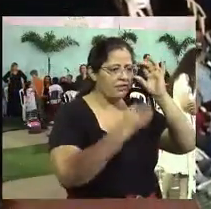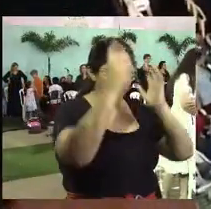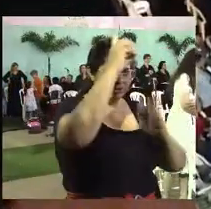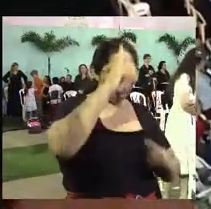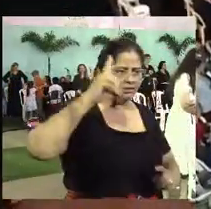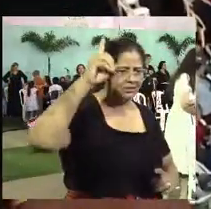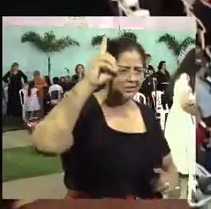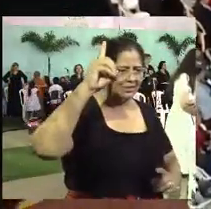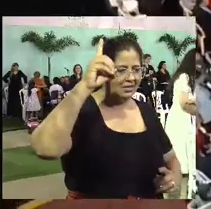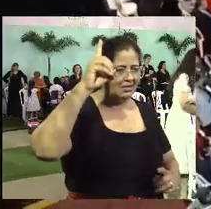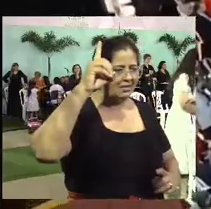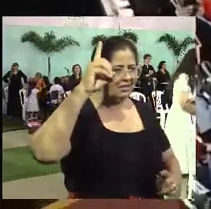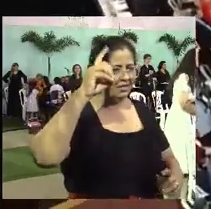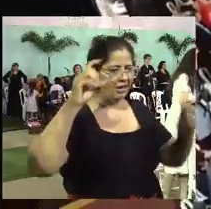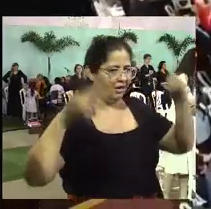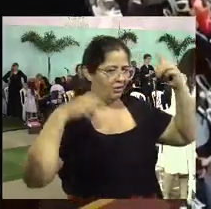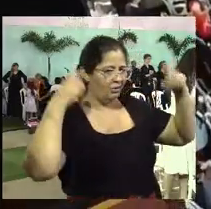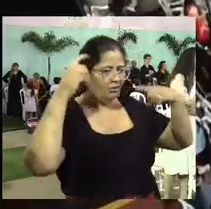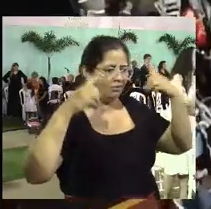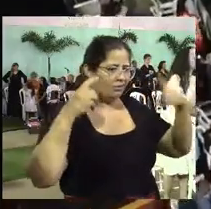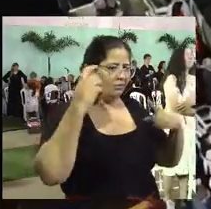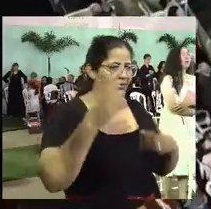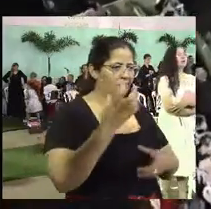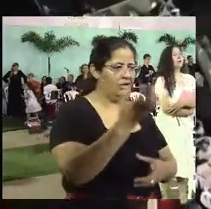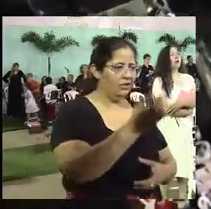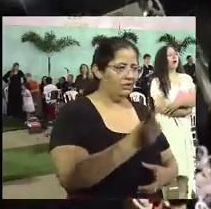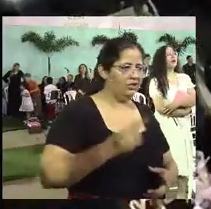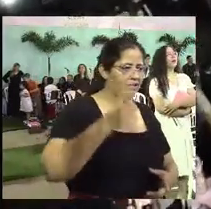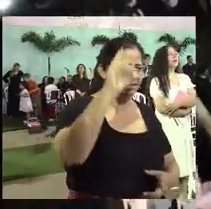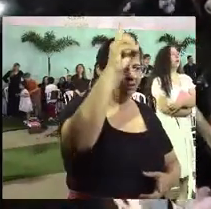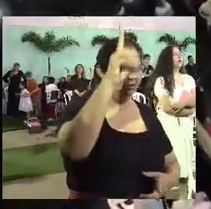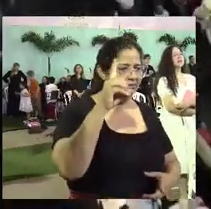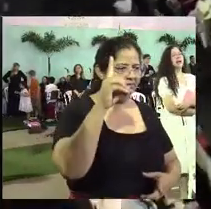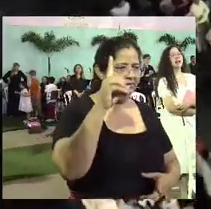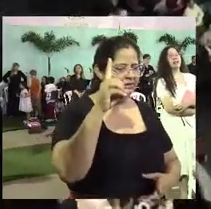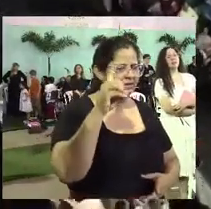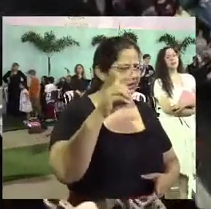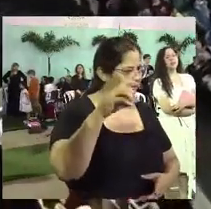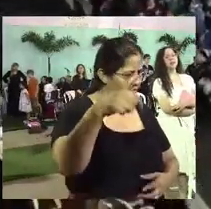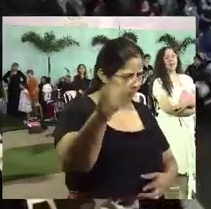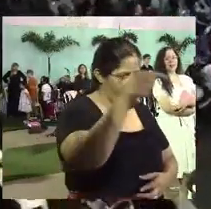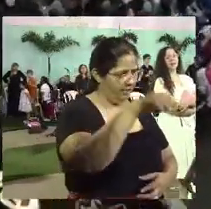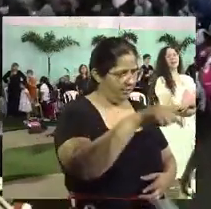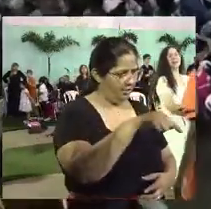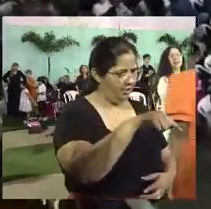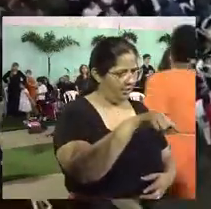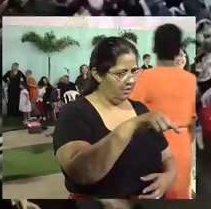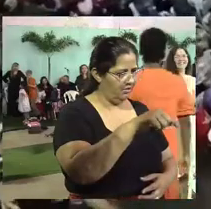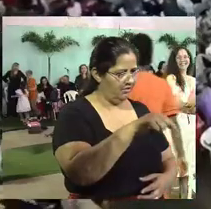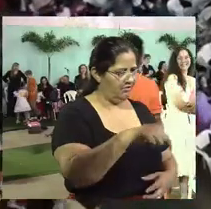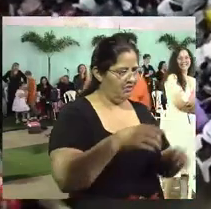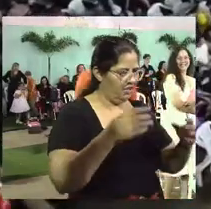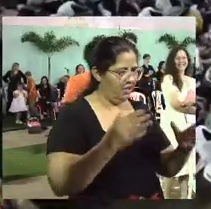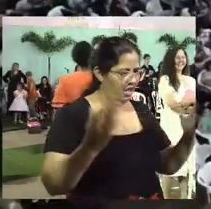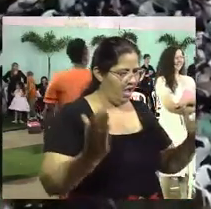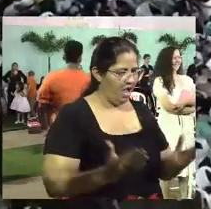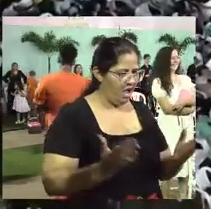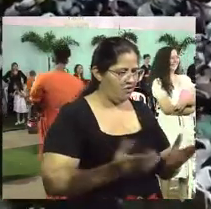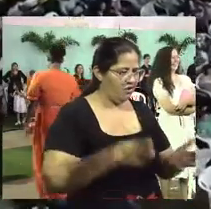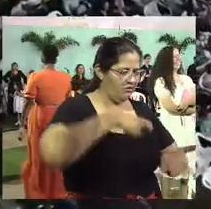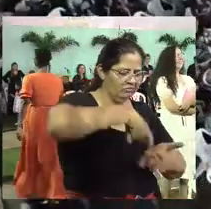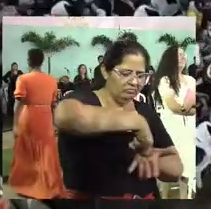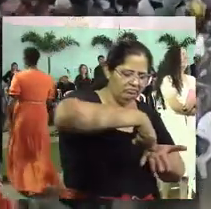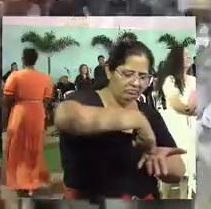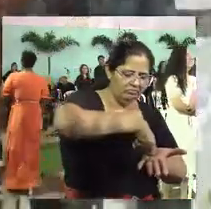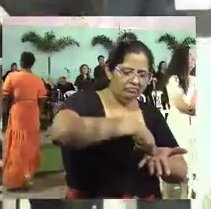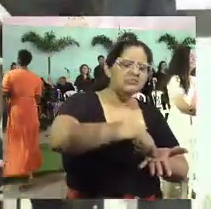a loucura do Evangelho a glória de Deus sai da galeria sai do seu lugar e vem agora tem jeito pela